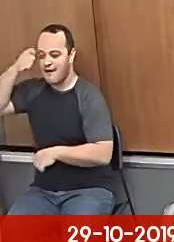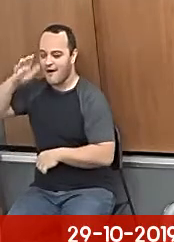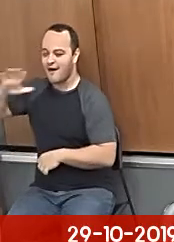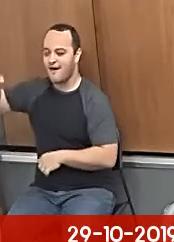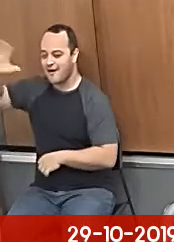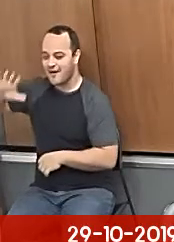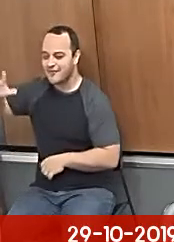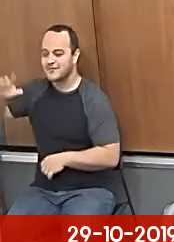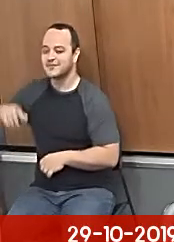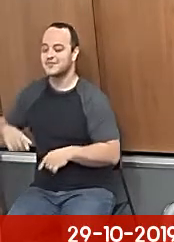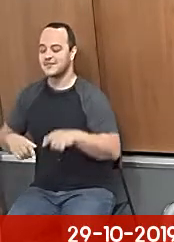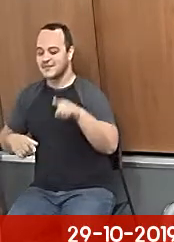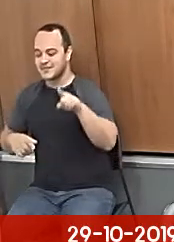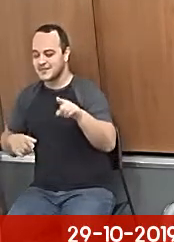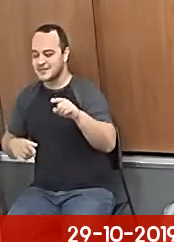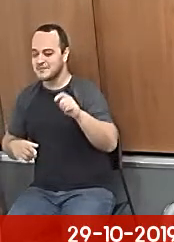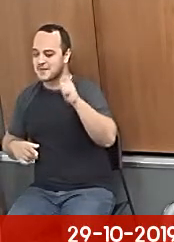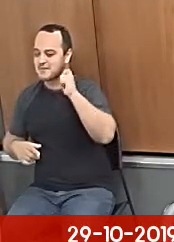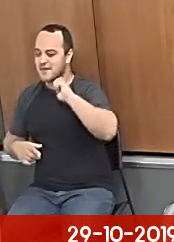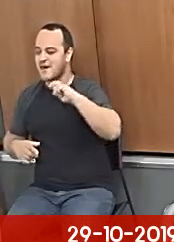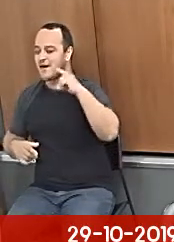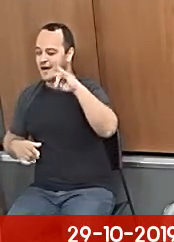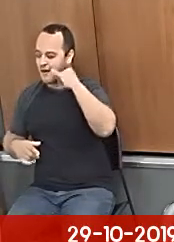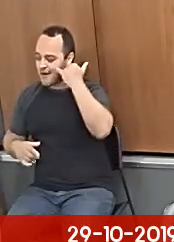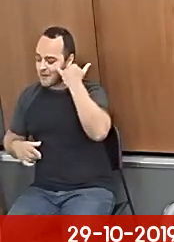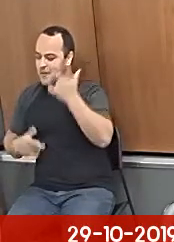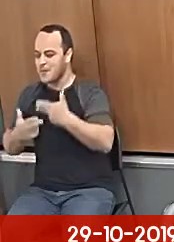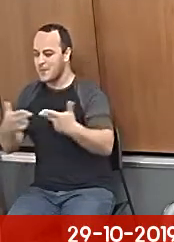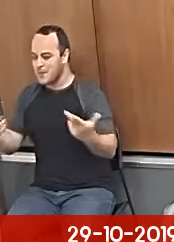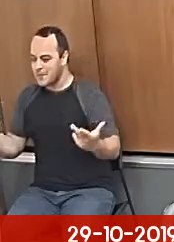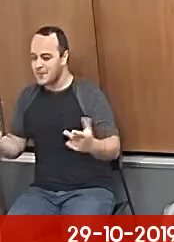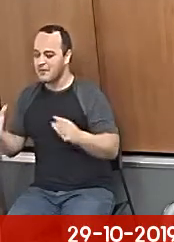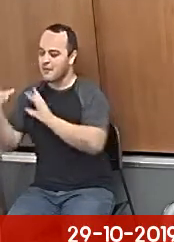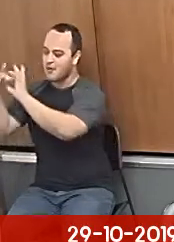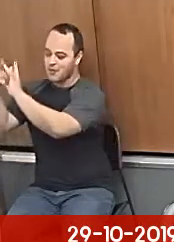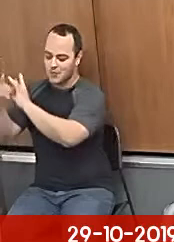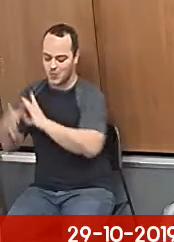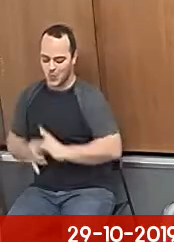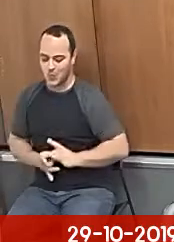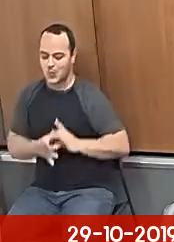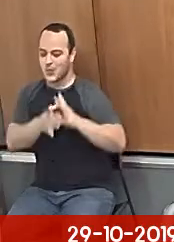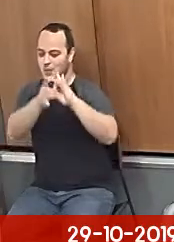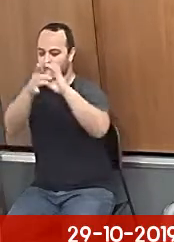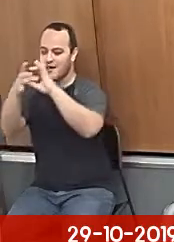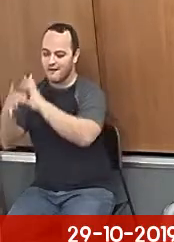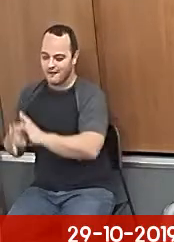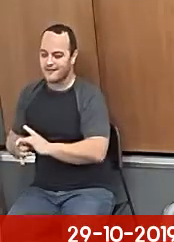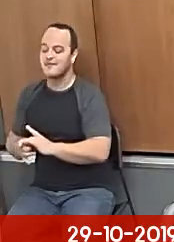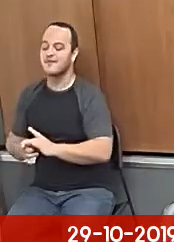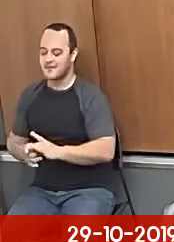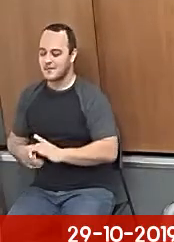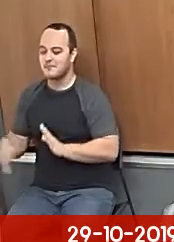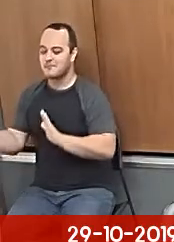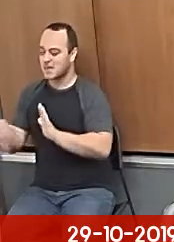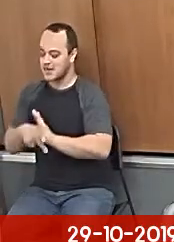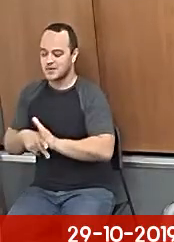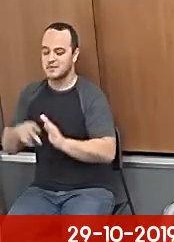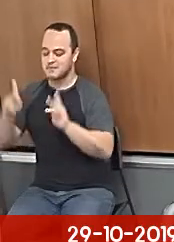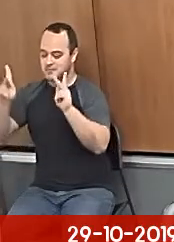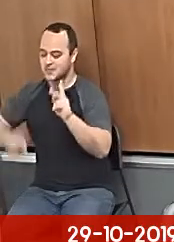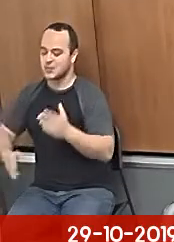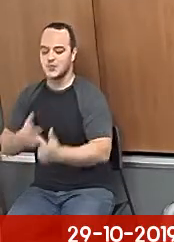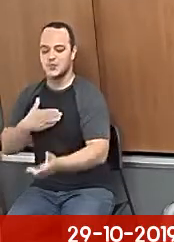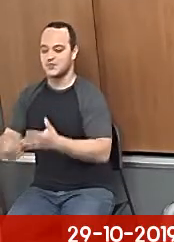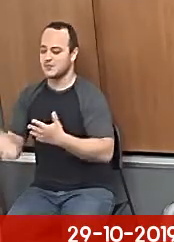vê a beleza, né, deputado Duarte, que essa questão da democratização, ele é democrático, né? Você pega,